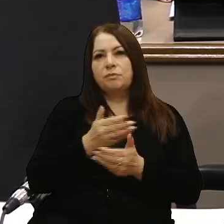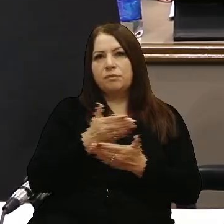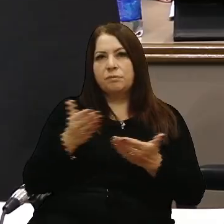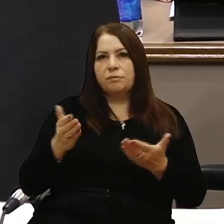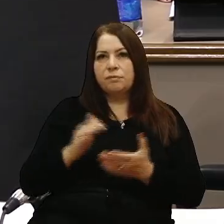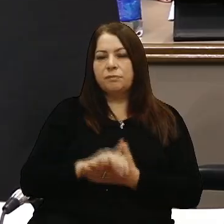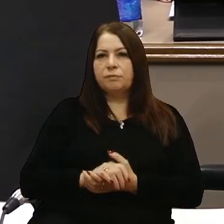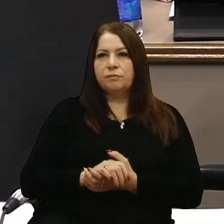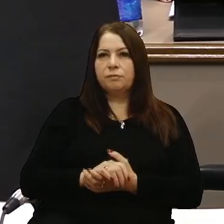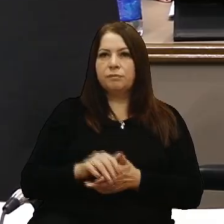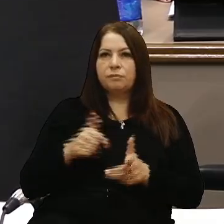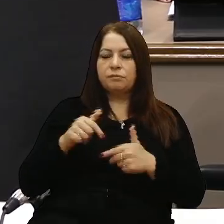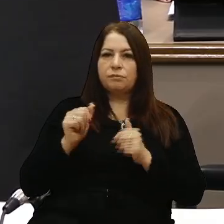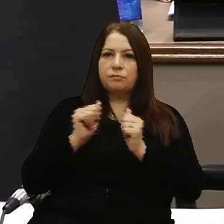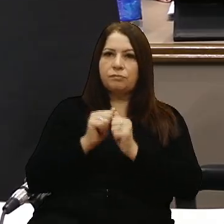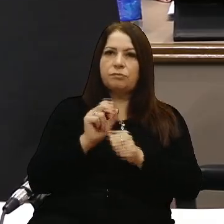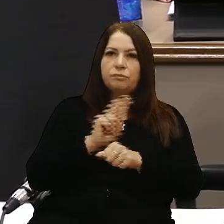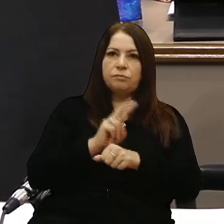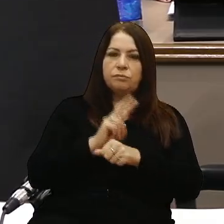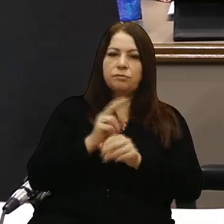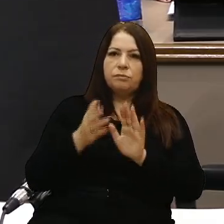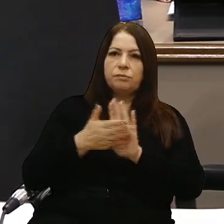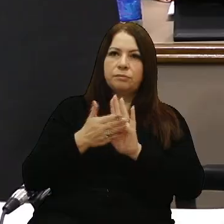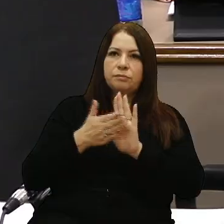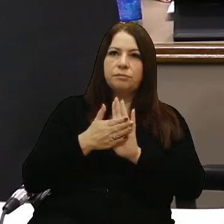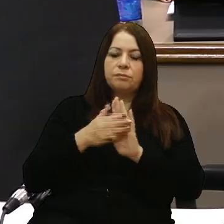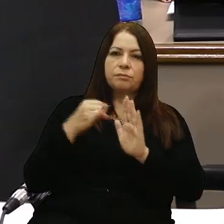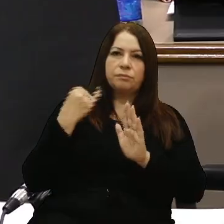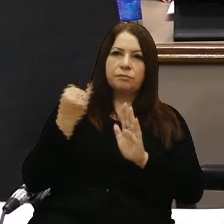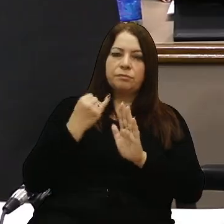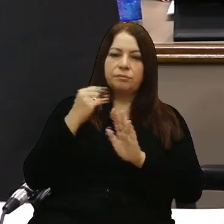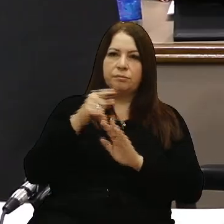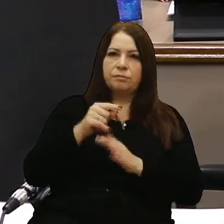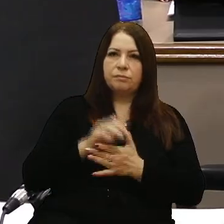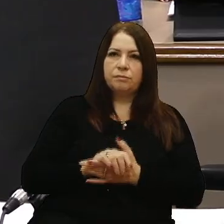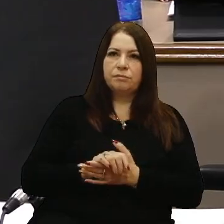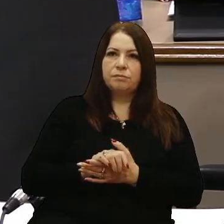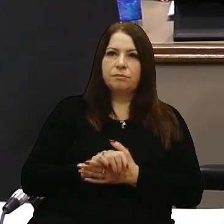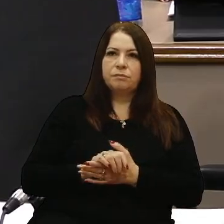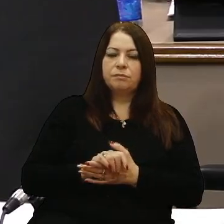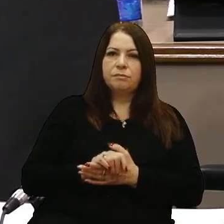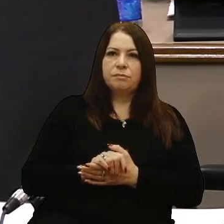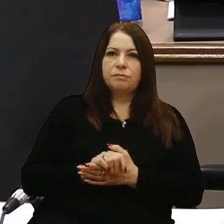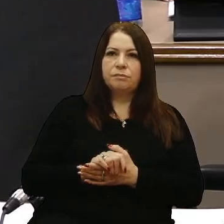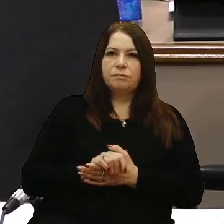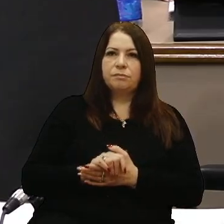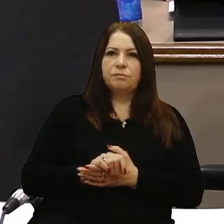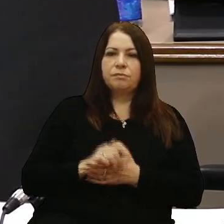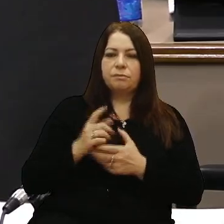para trabalhar junto e proteger essa pauta que é de tamanha importância e relevância